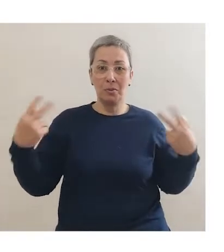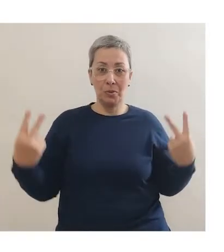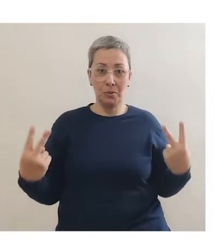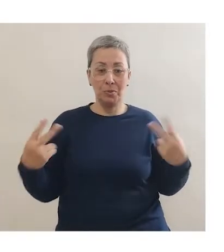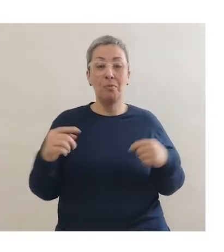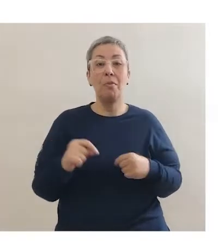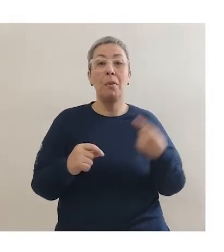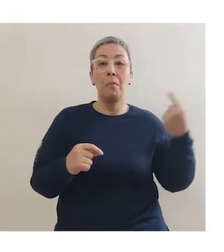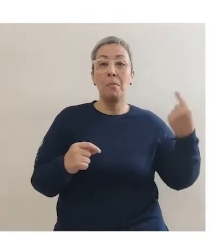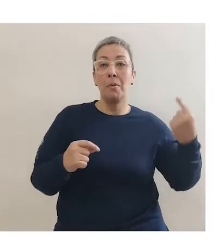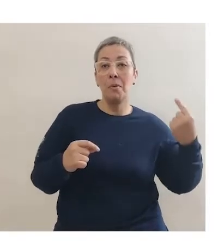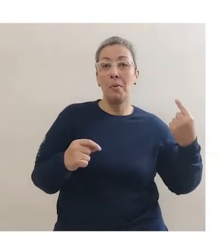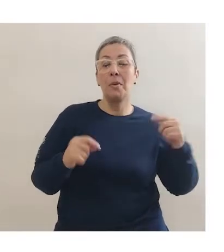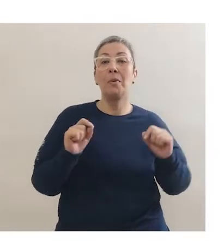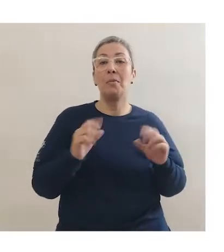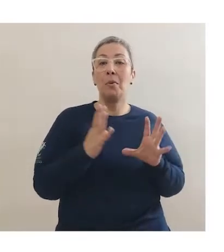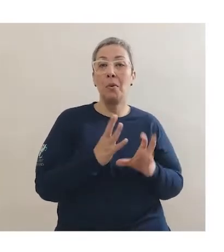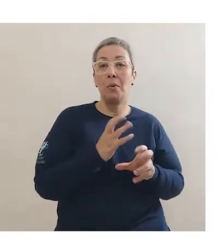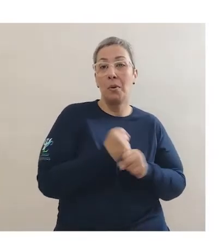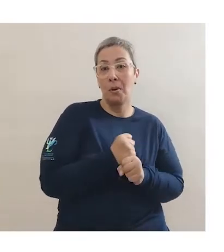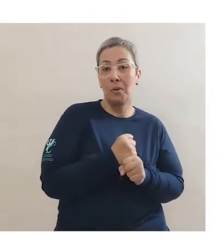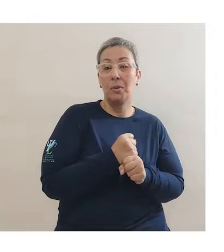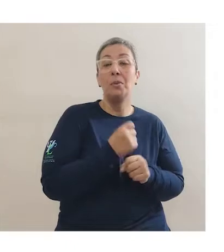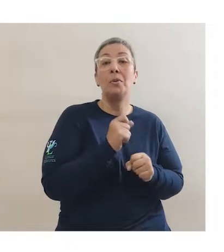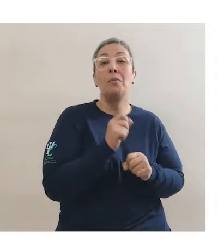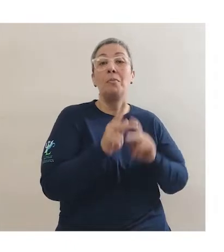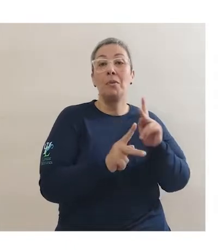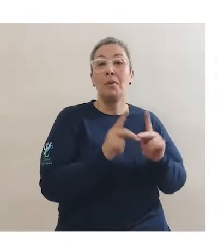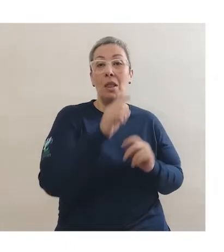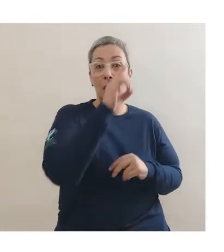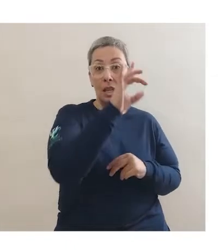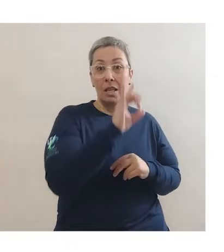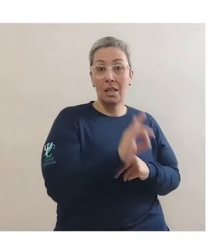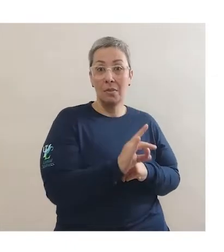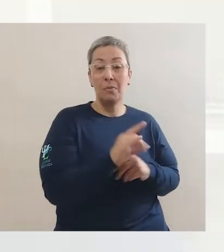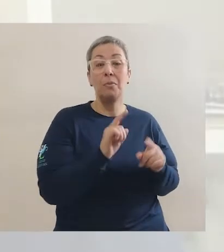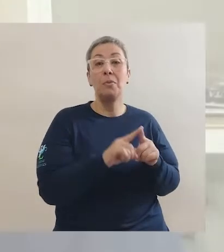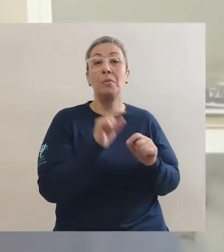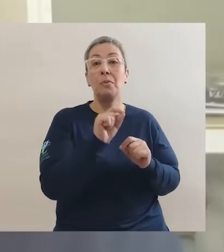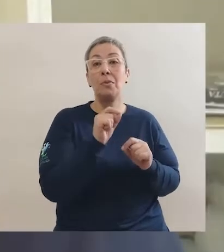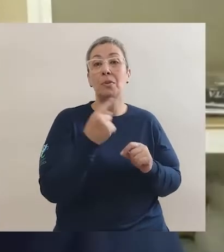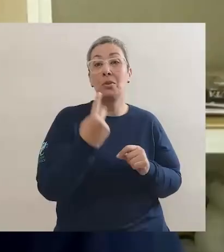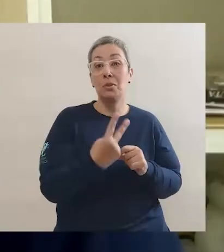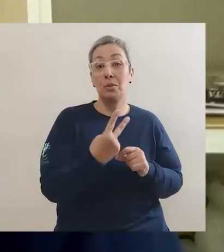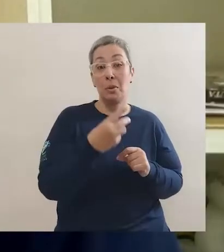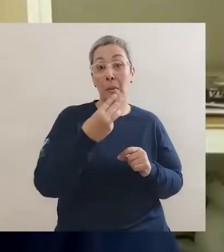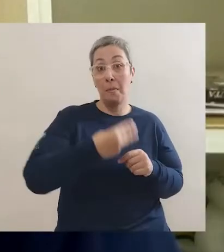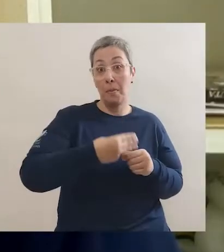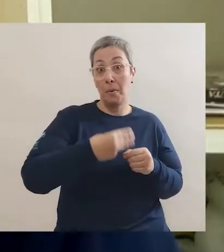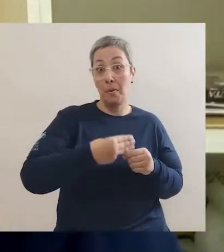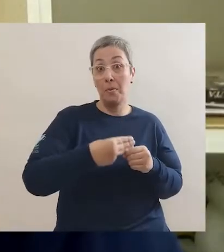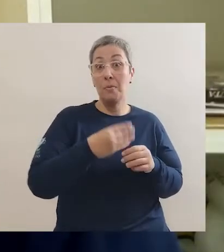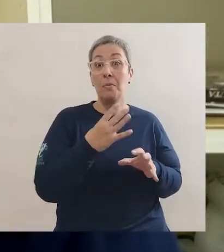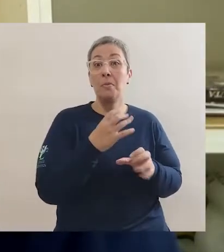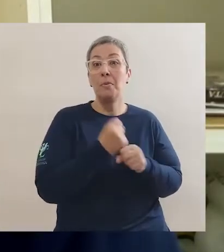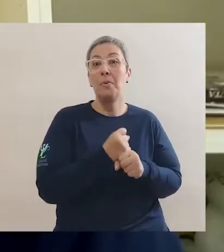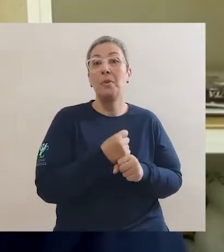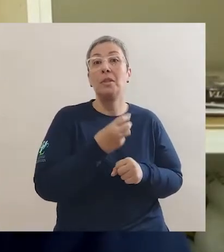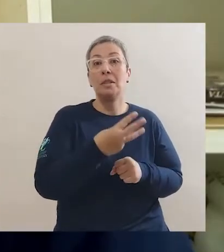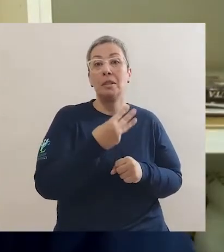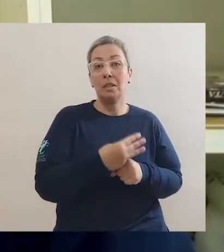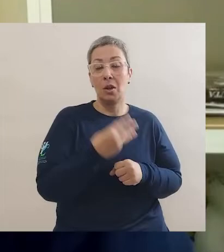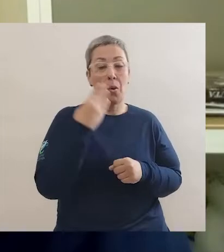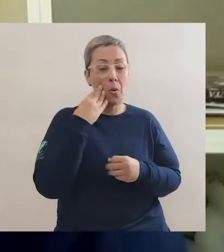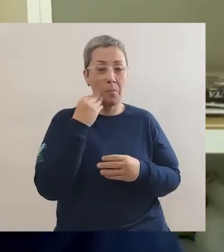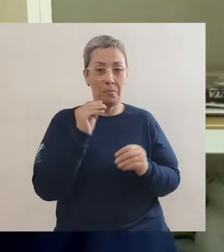O 0 representa a casa da unidade. Então, é 14.070. É a diferença entre